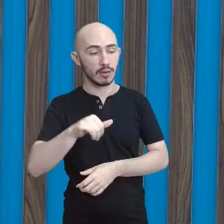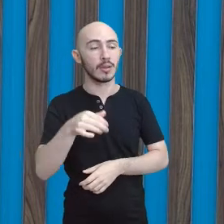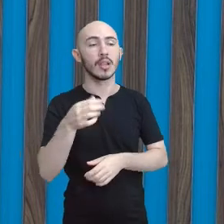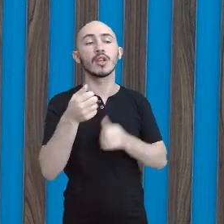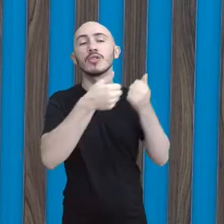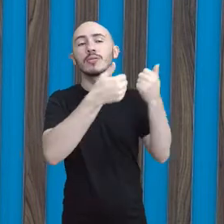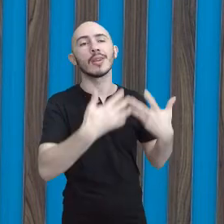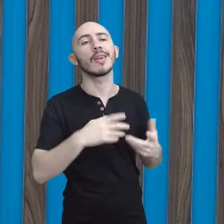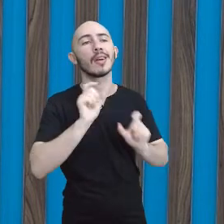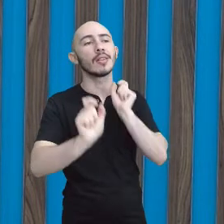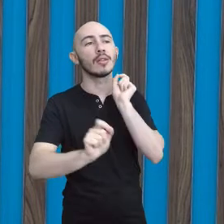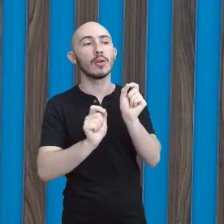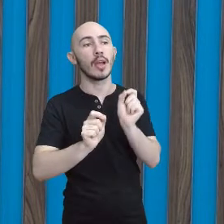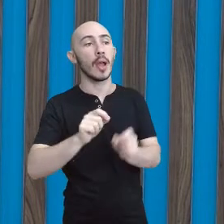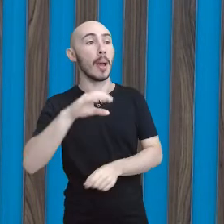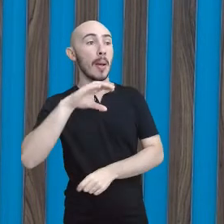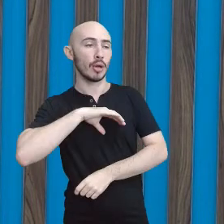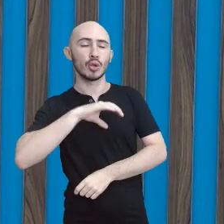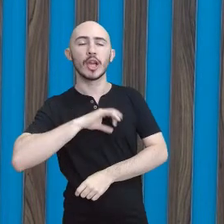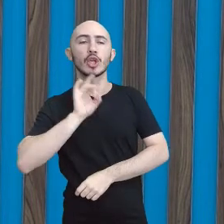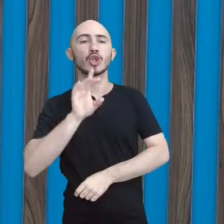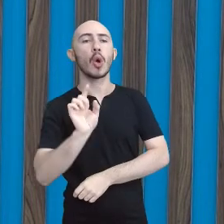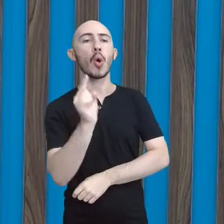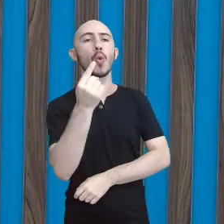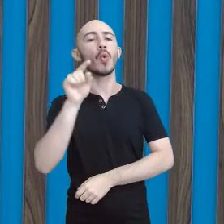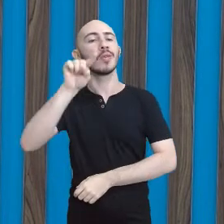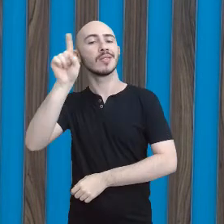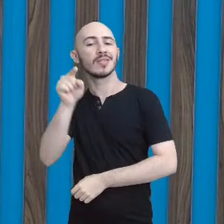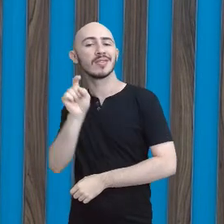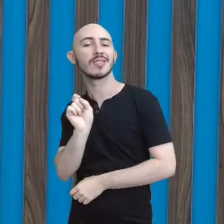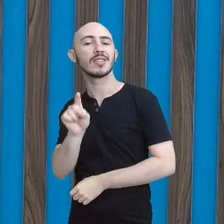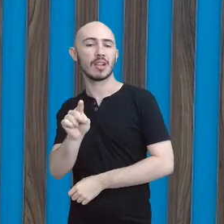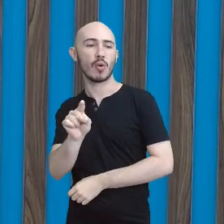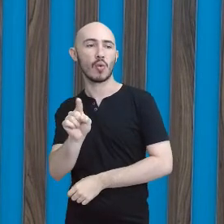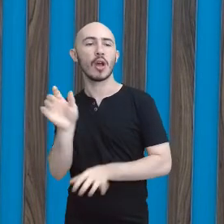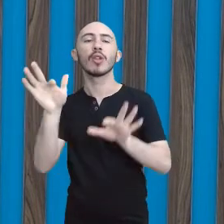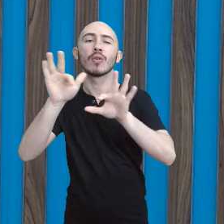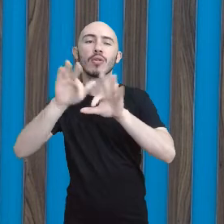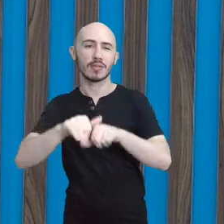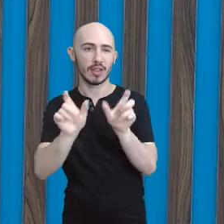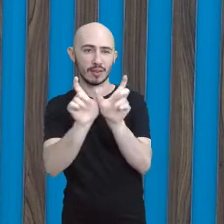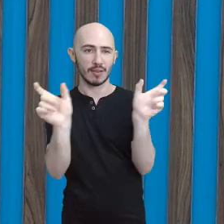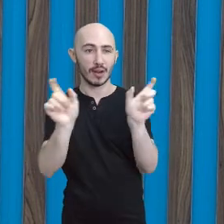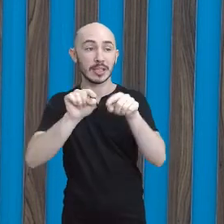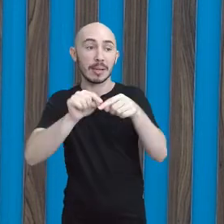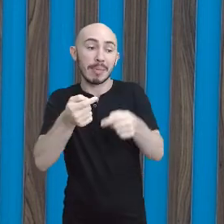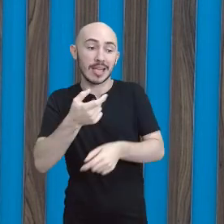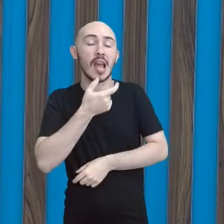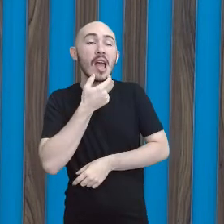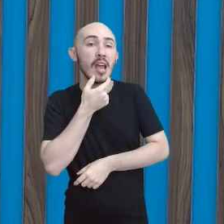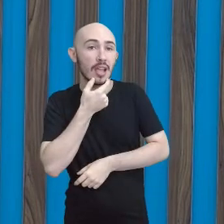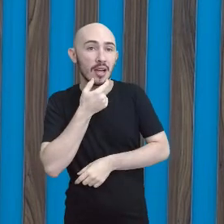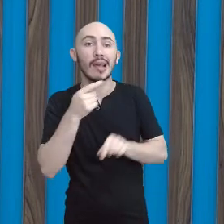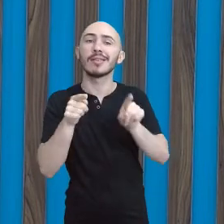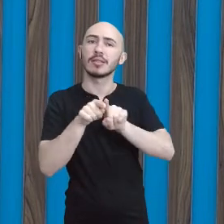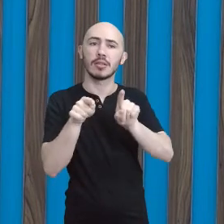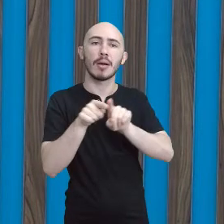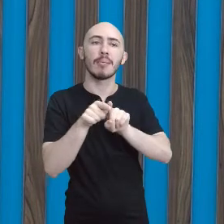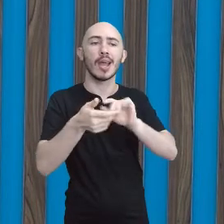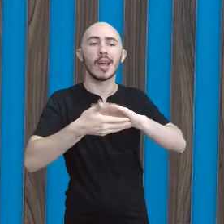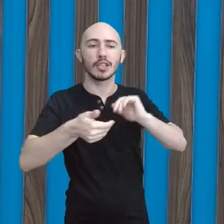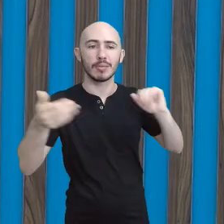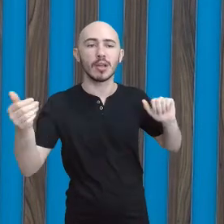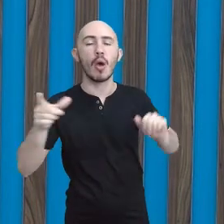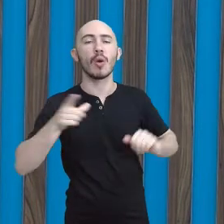só tem uma sinalização, que a frase é uma pergunta, que é a interrogação no final da frase. Mas em inglês e em espanhol também,